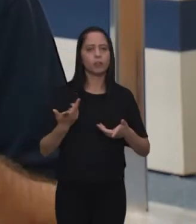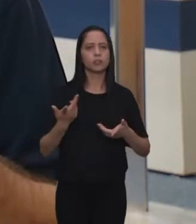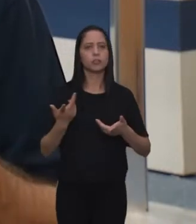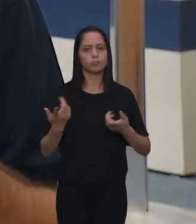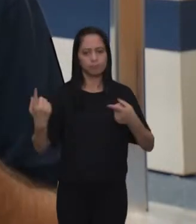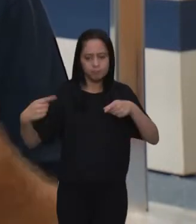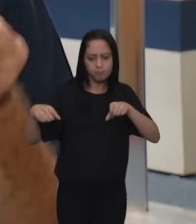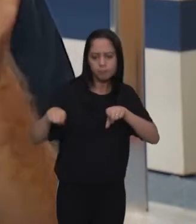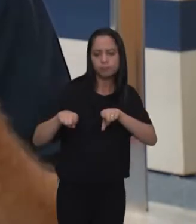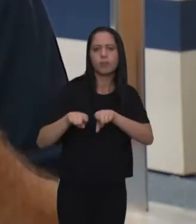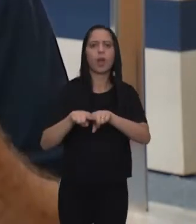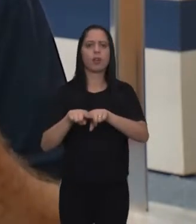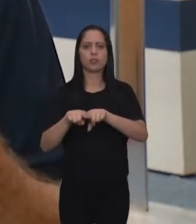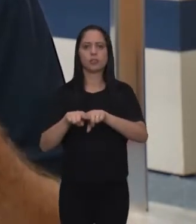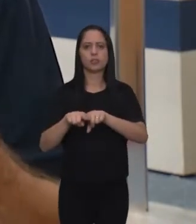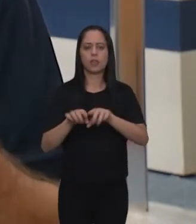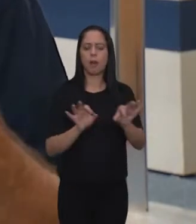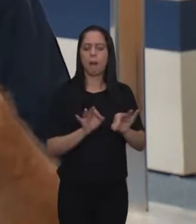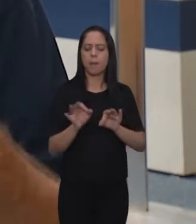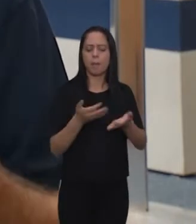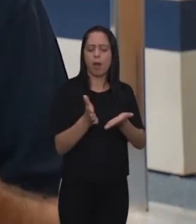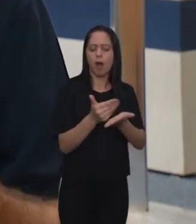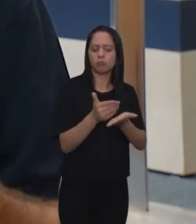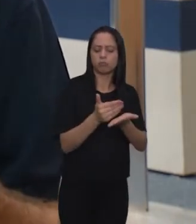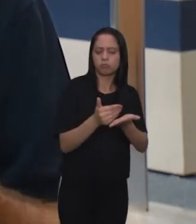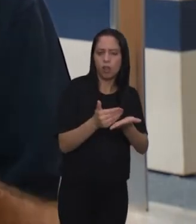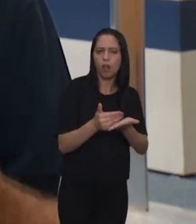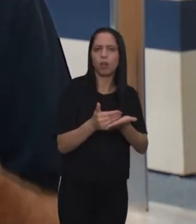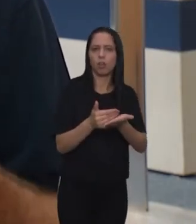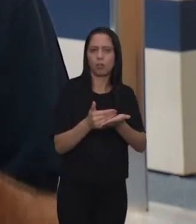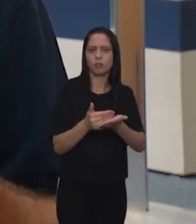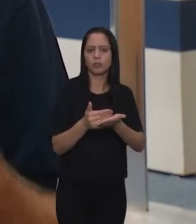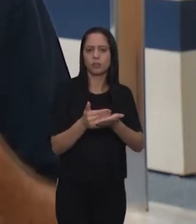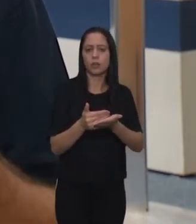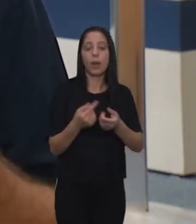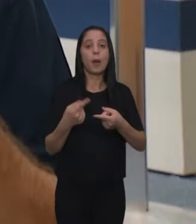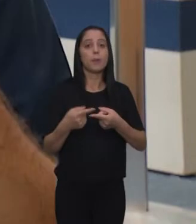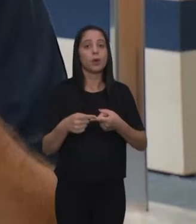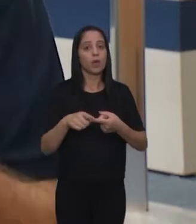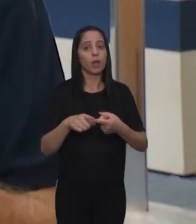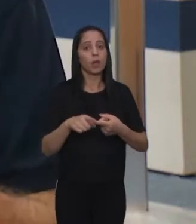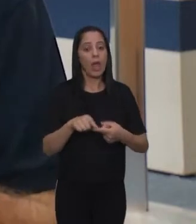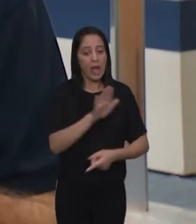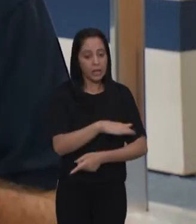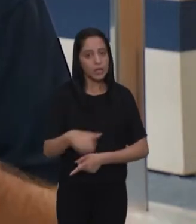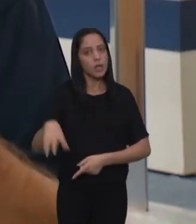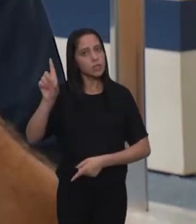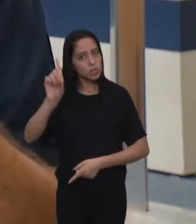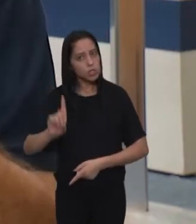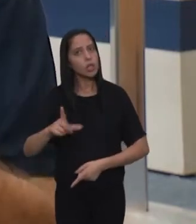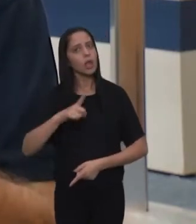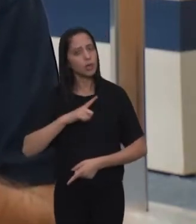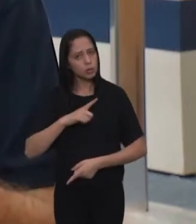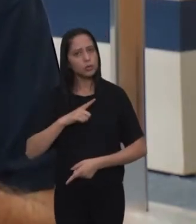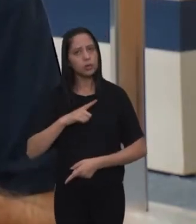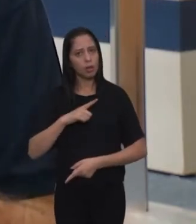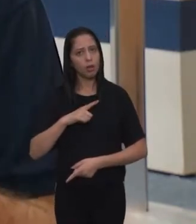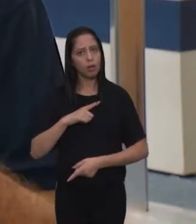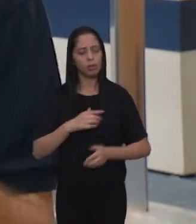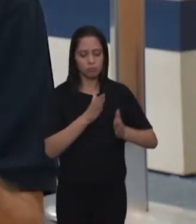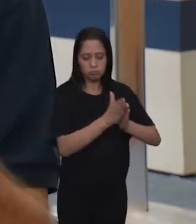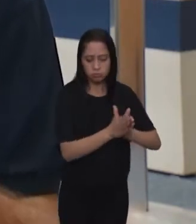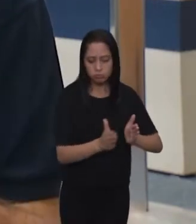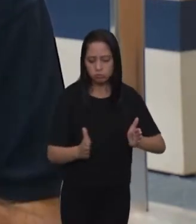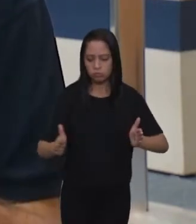nosso participarmos e fazemos essa cartilha valer realmente devido aos direitos das crianças do direito da